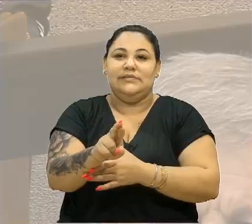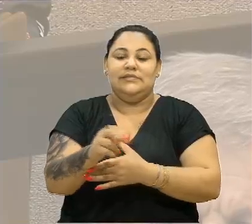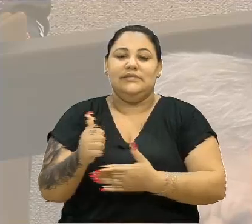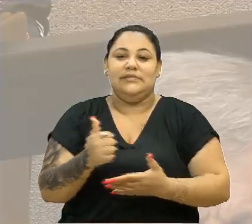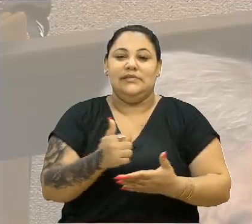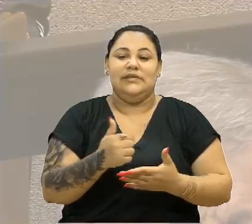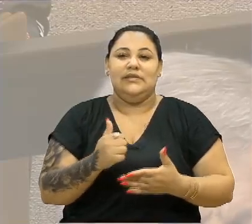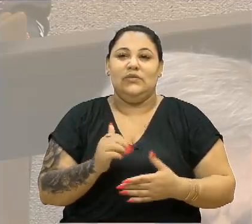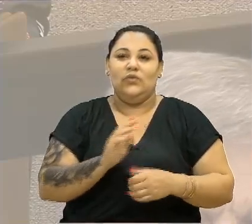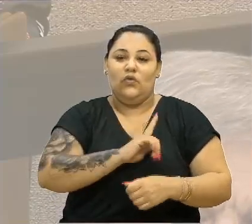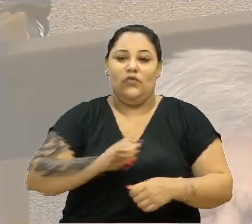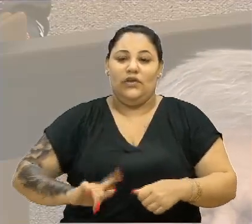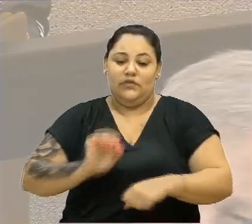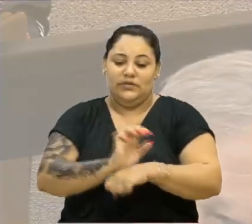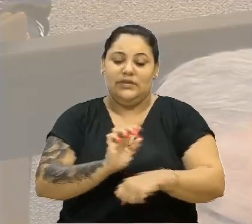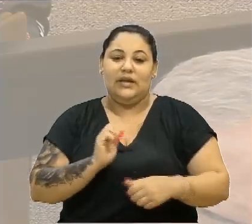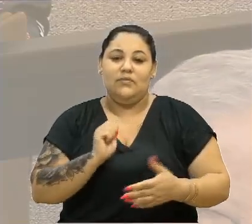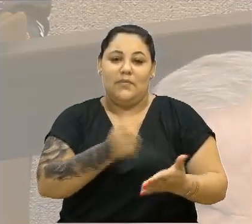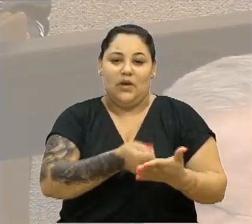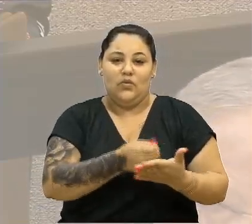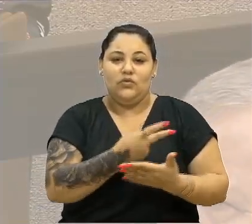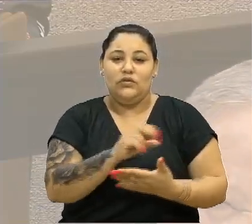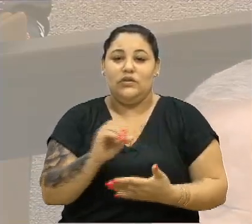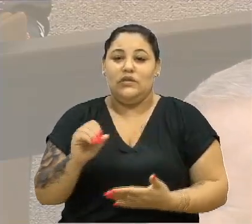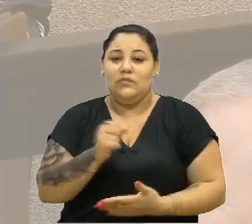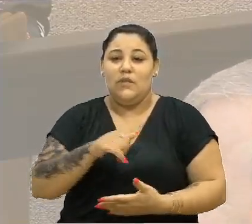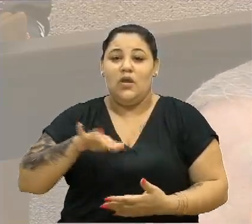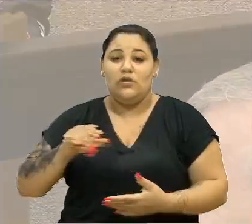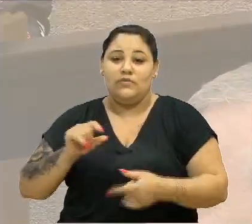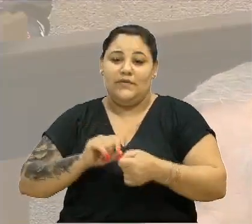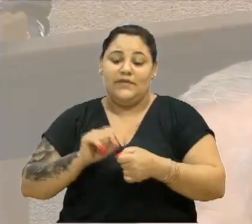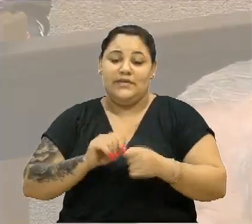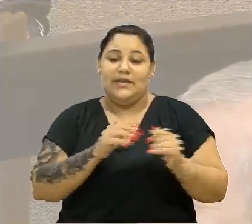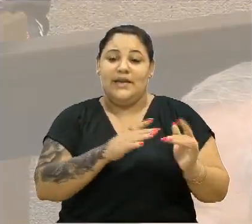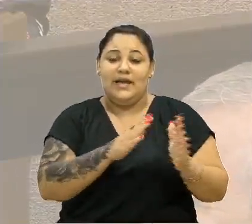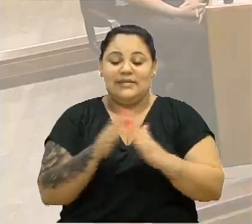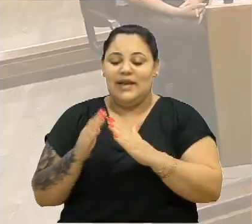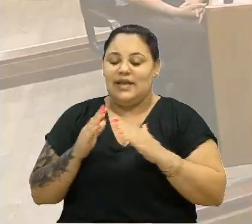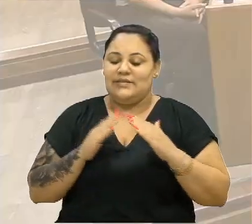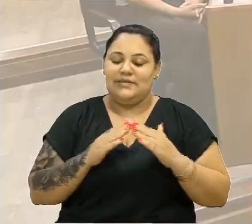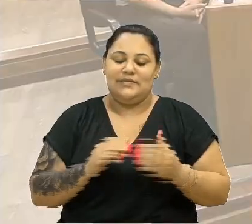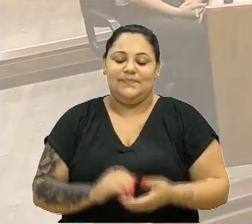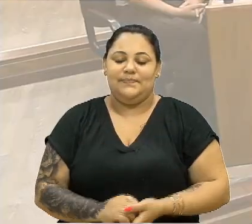240 unidades de casas ali no Campos da Serra. Obrigado, senhora presidente.